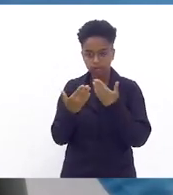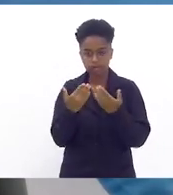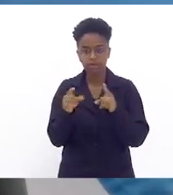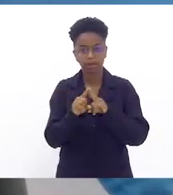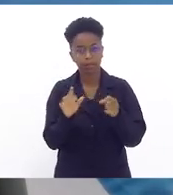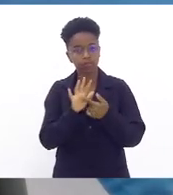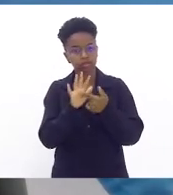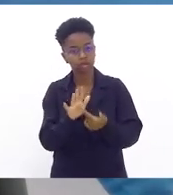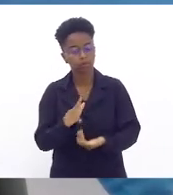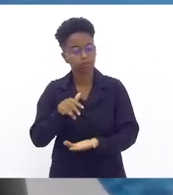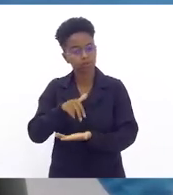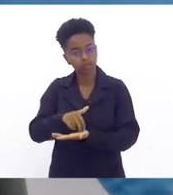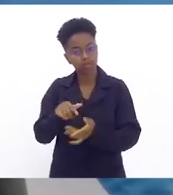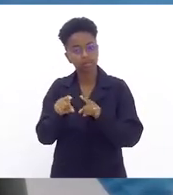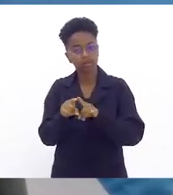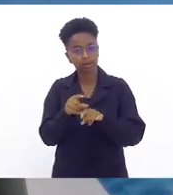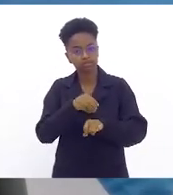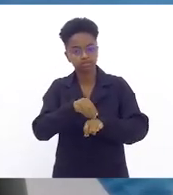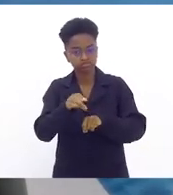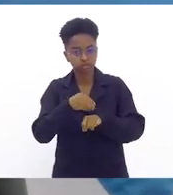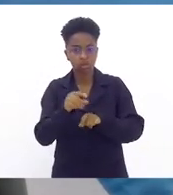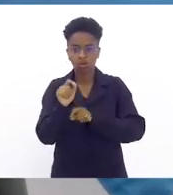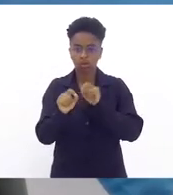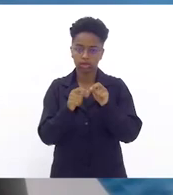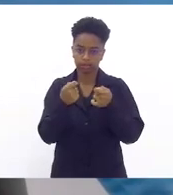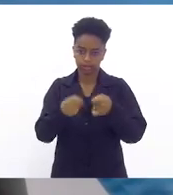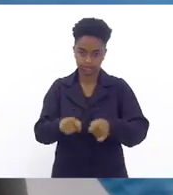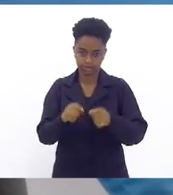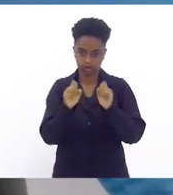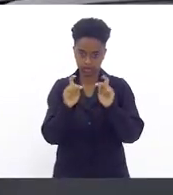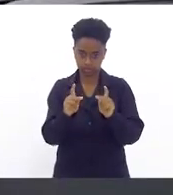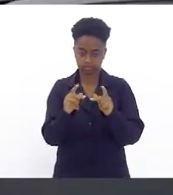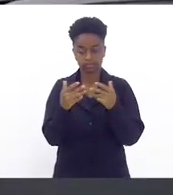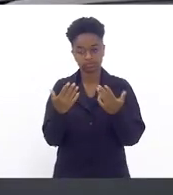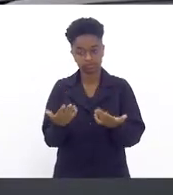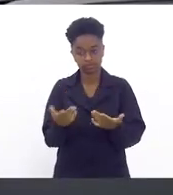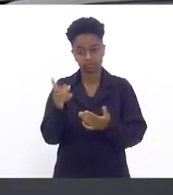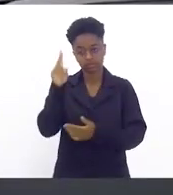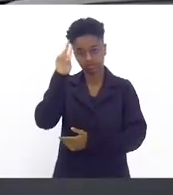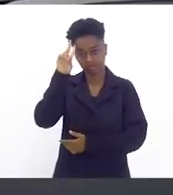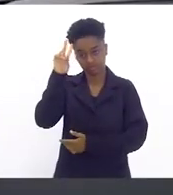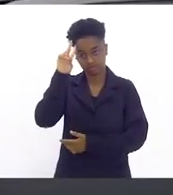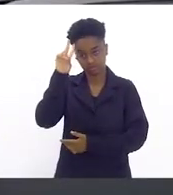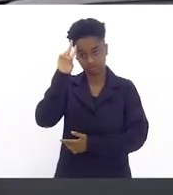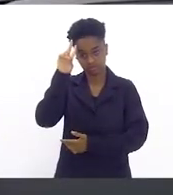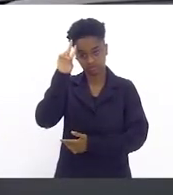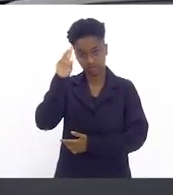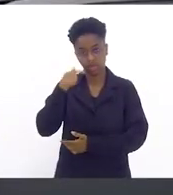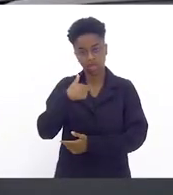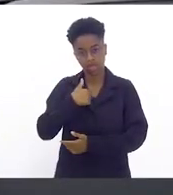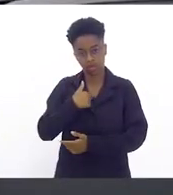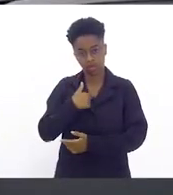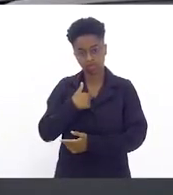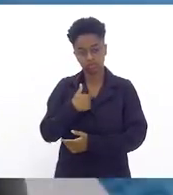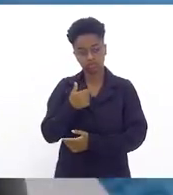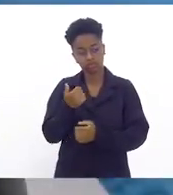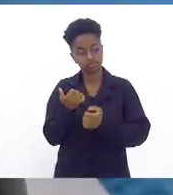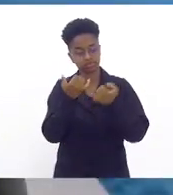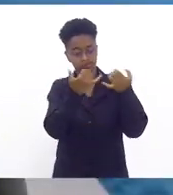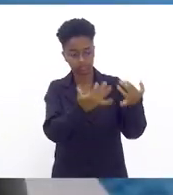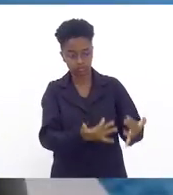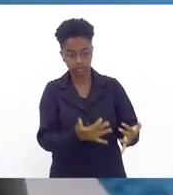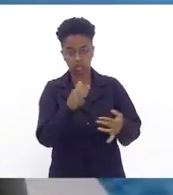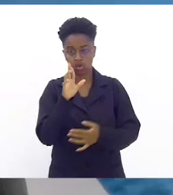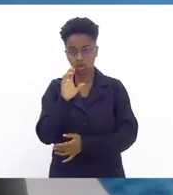e dá o direcionamento que é necessário tá então na segunda-feira eu retorno para o Rodrigo Rodrigo